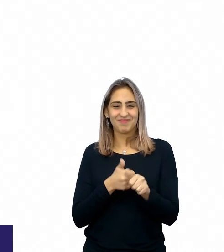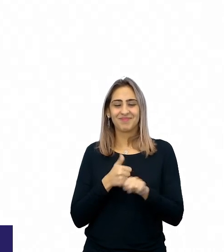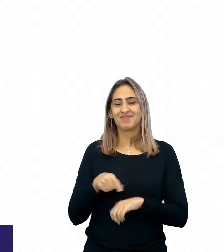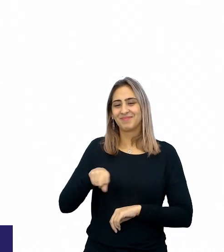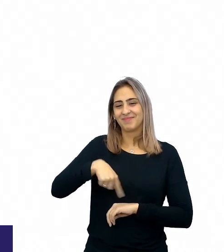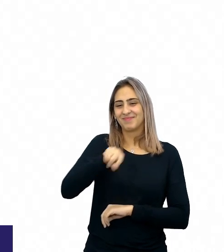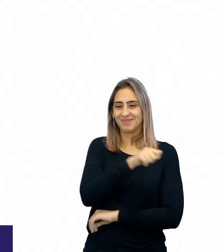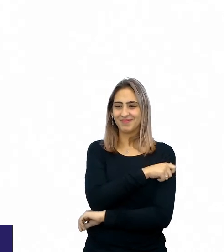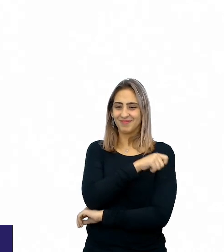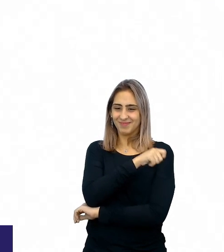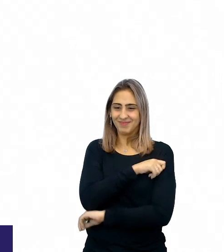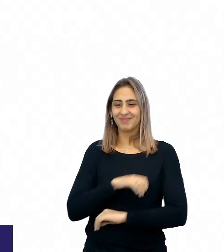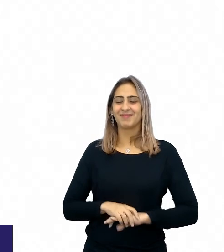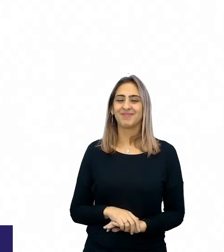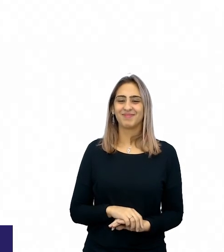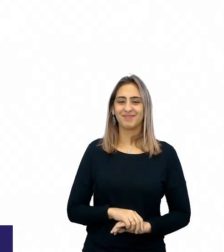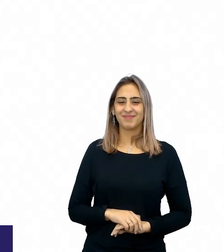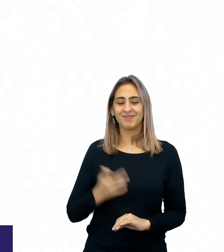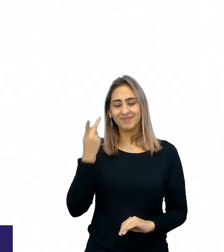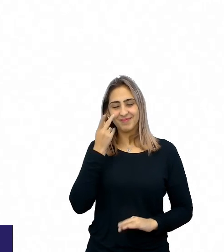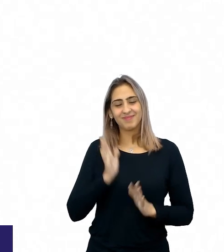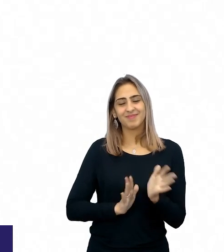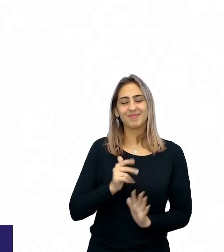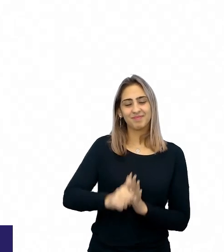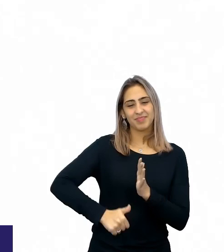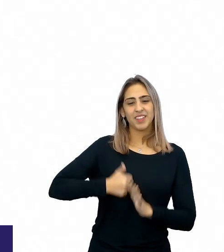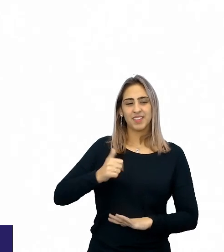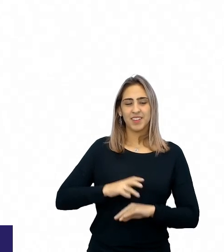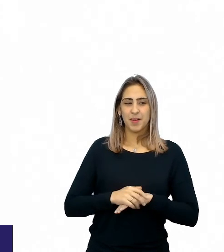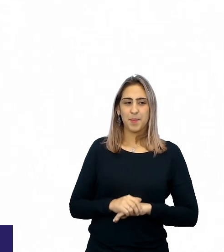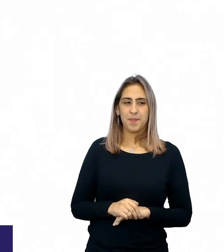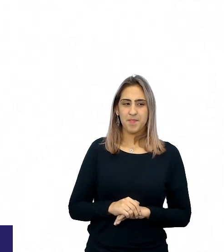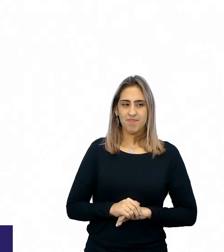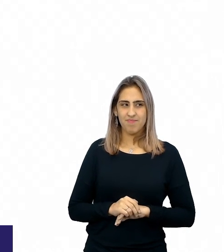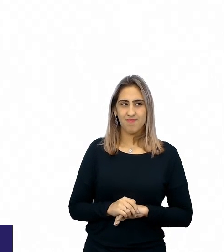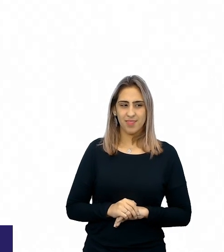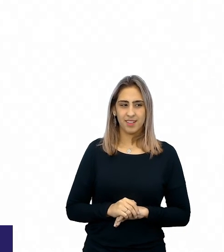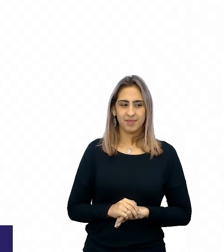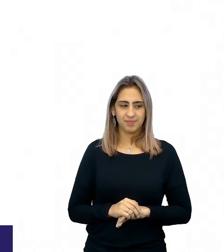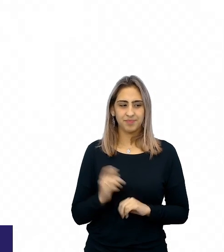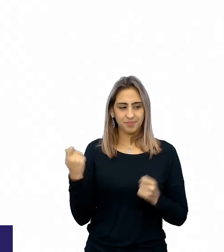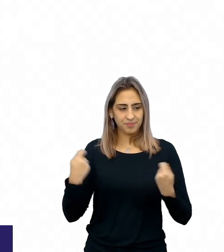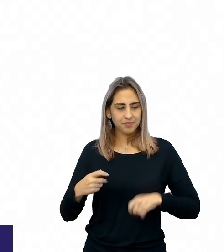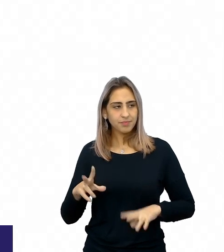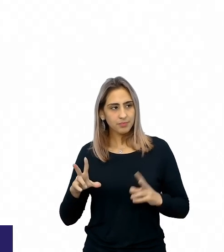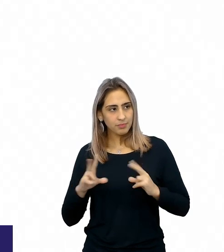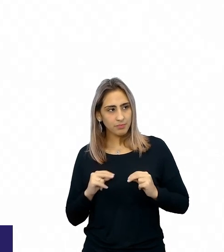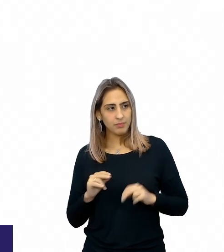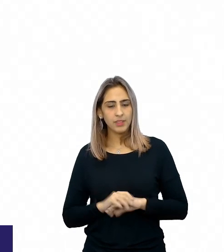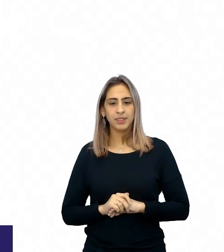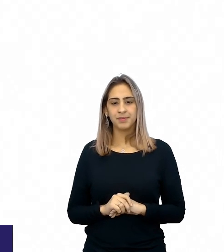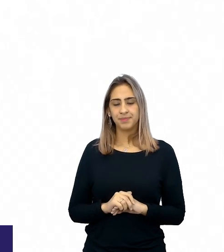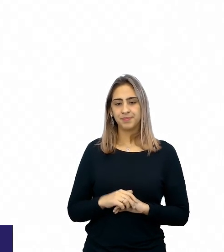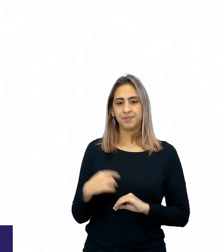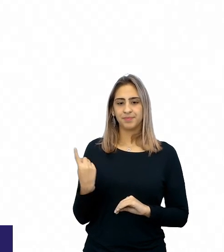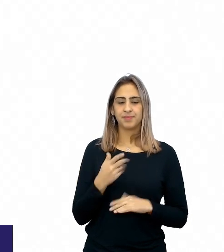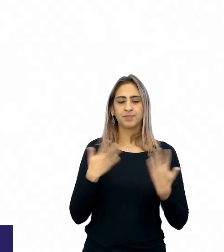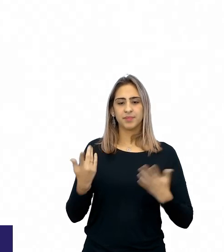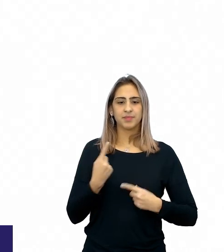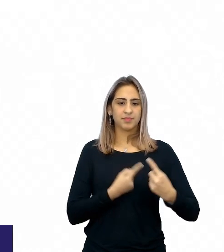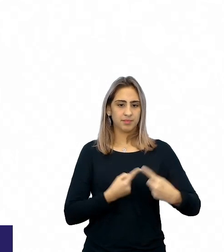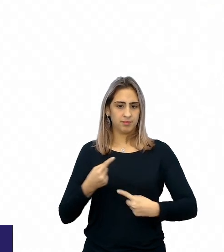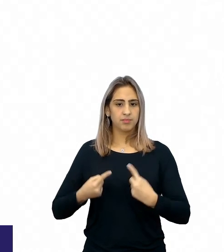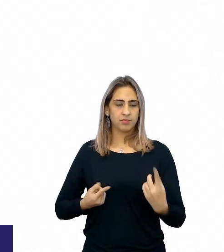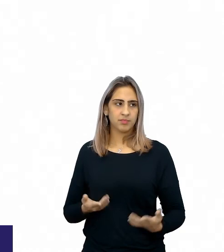dos alunos que apresentarem as defasagens, em torno de algumas habilidades que merecem ser revisitadas. Vamos, então,